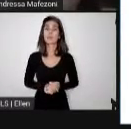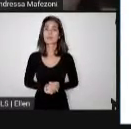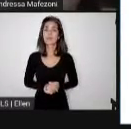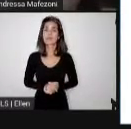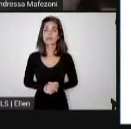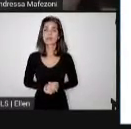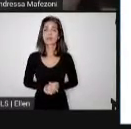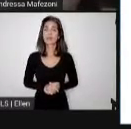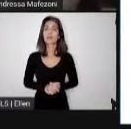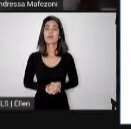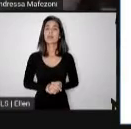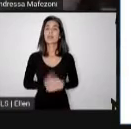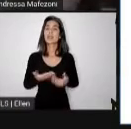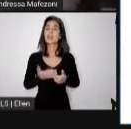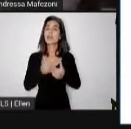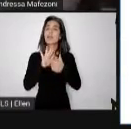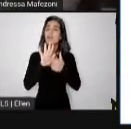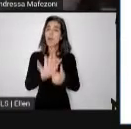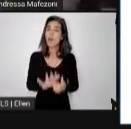apontando a